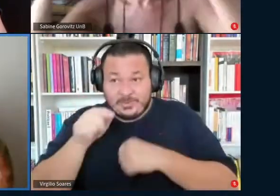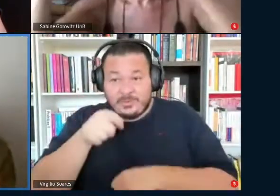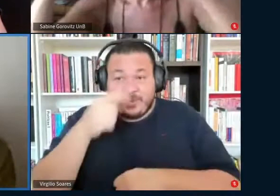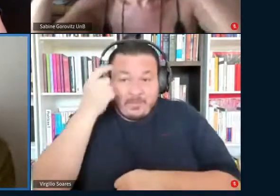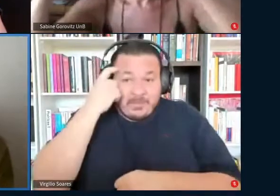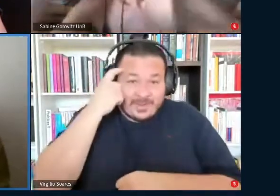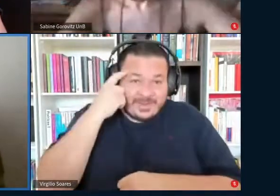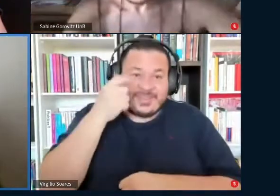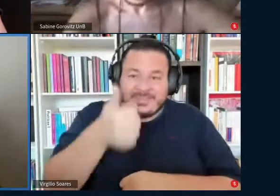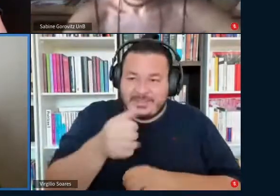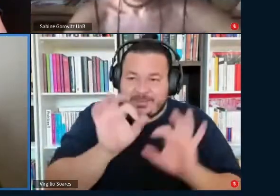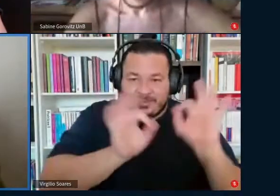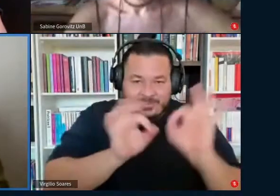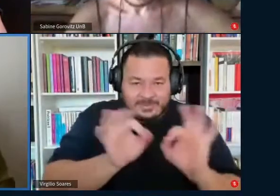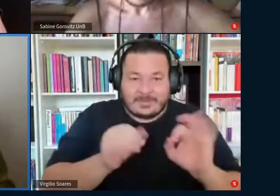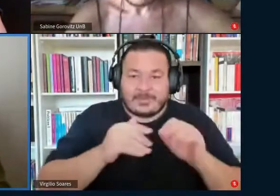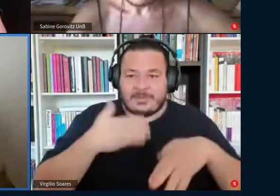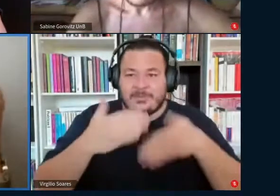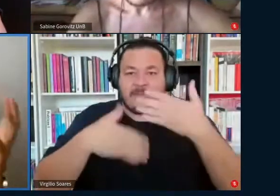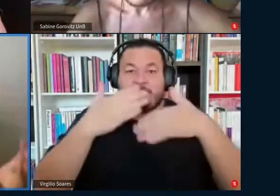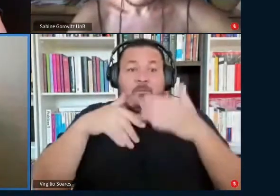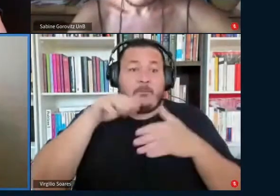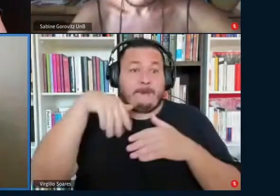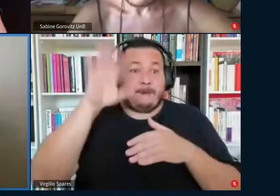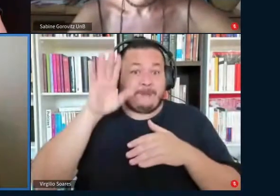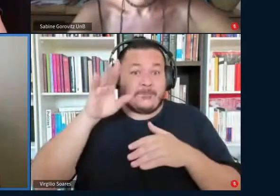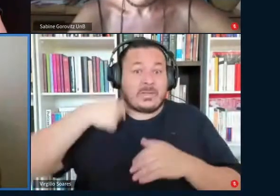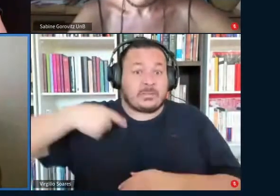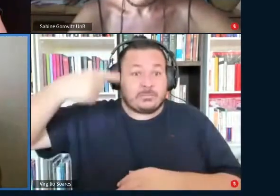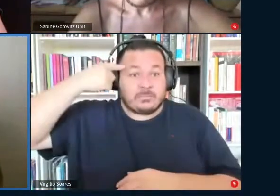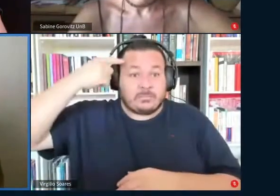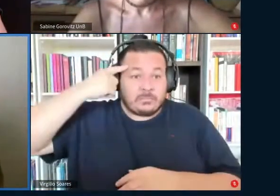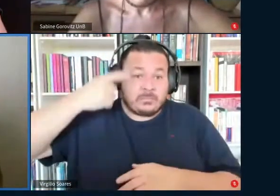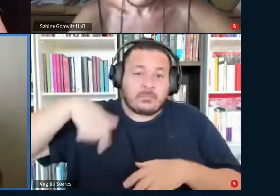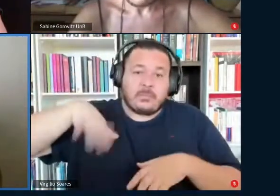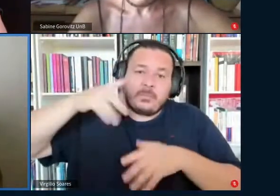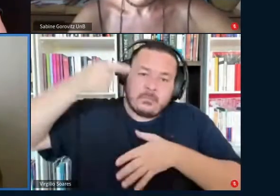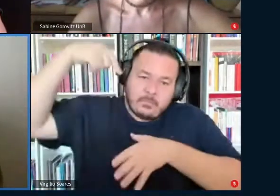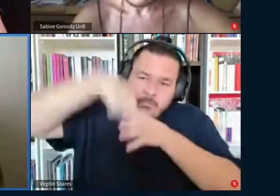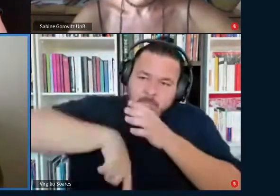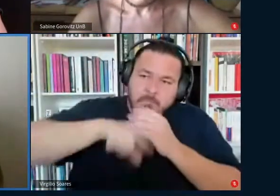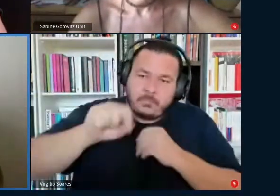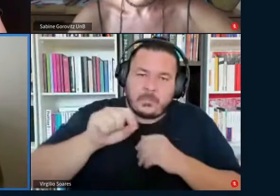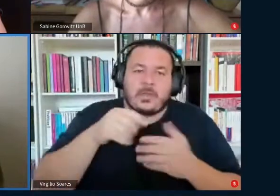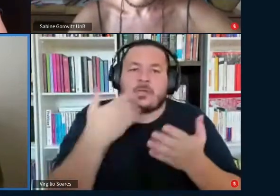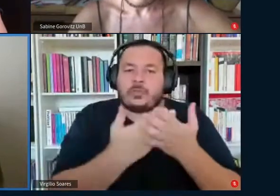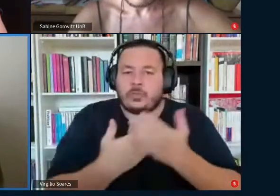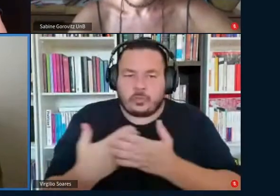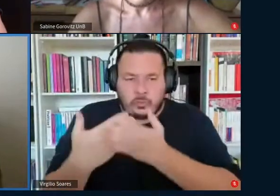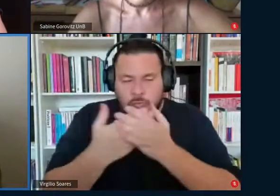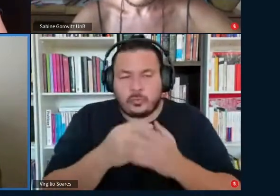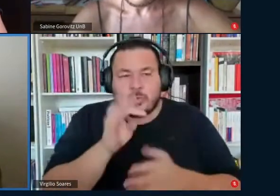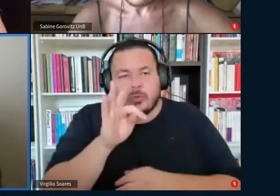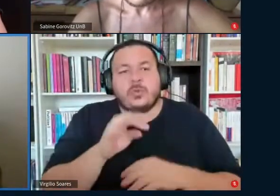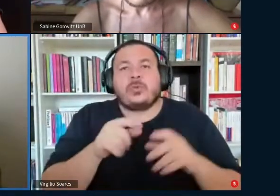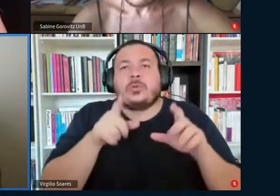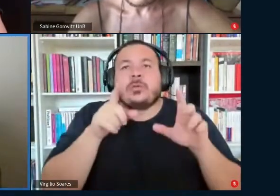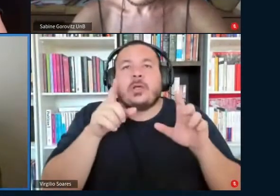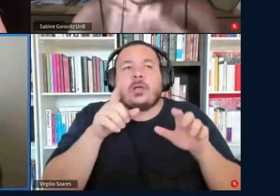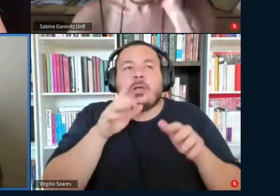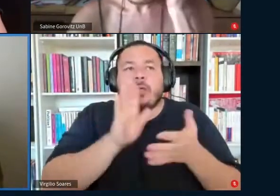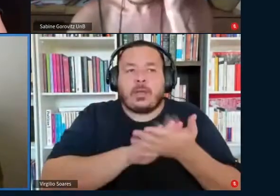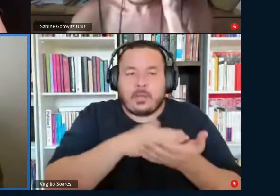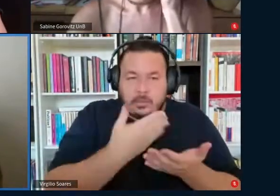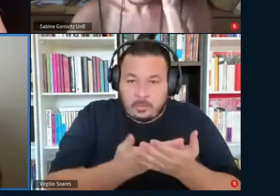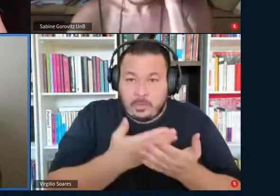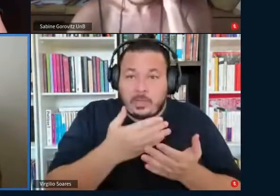trecho e desenvolver mais e problematizar mais essa taxonomia dos estudos da interpretação. Porque eu acho que